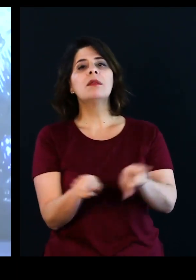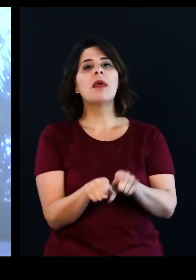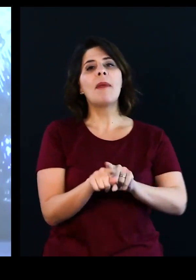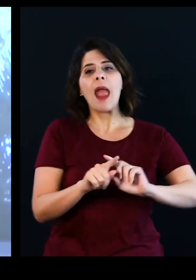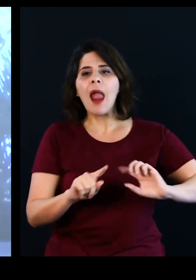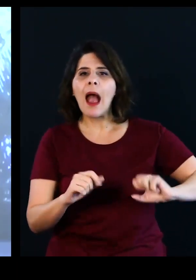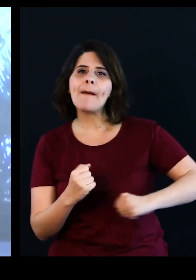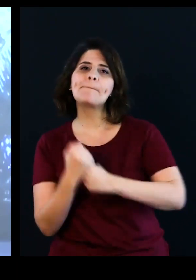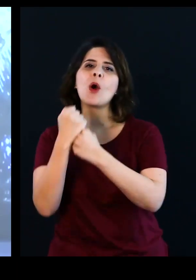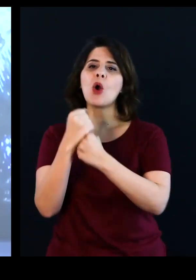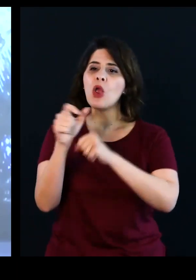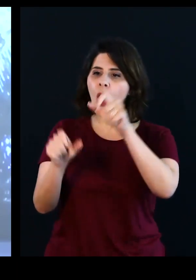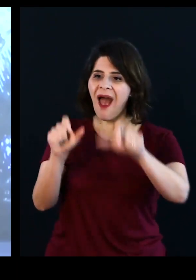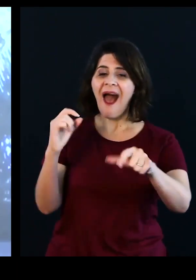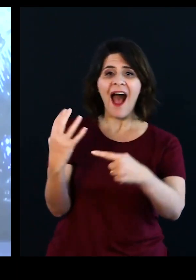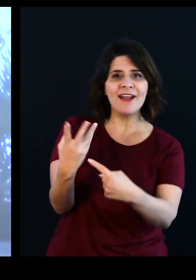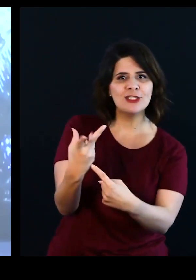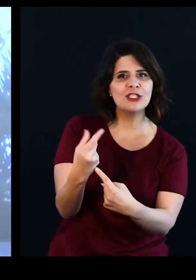artistas,